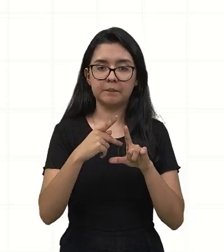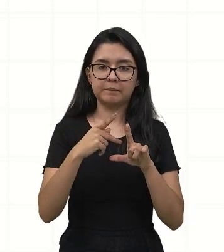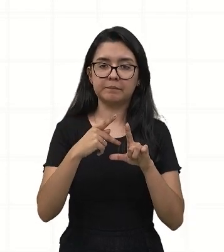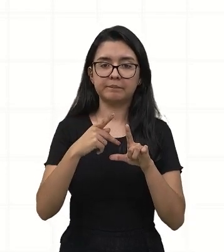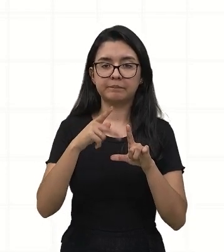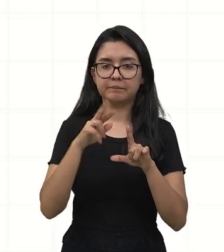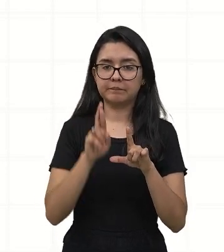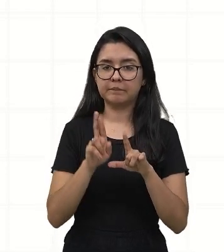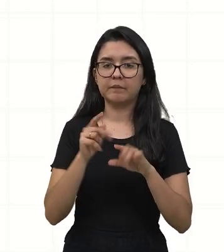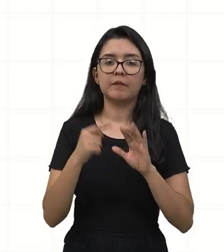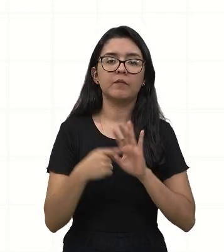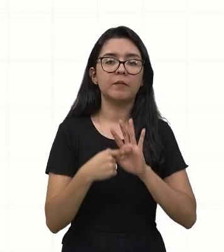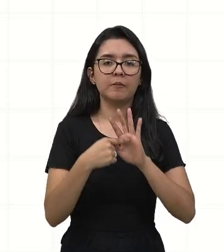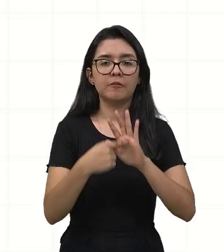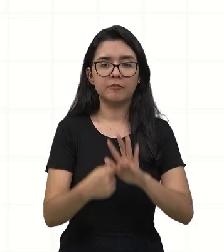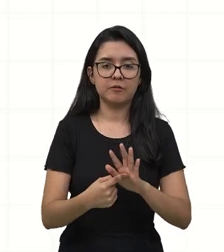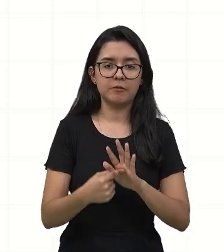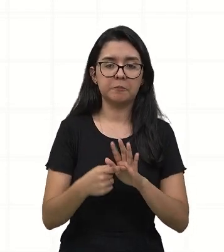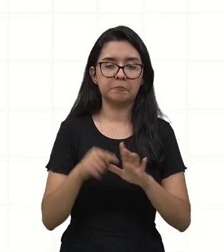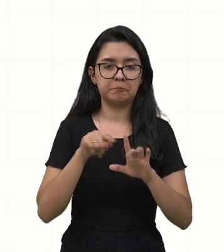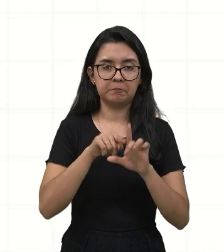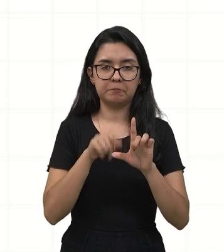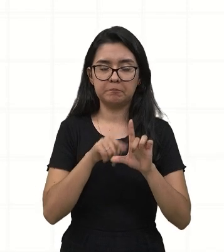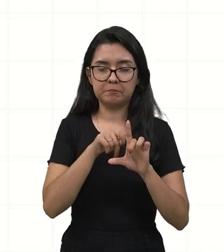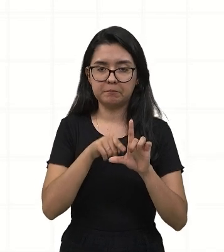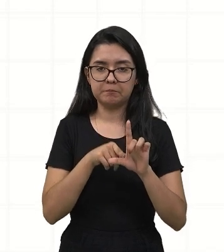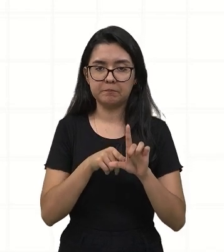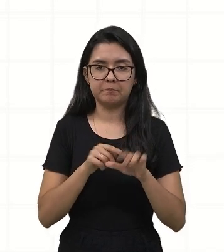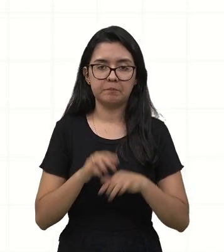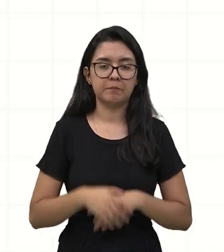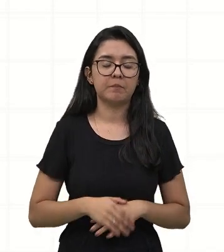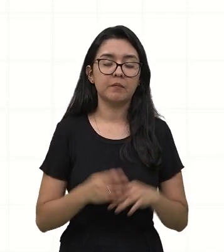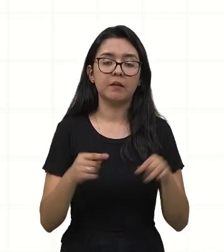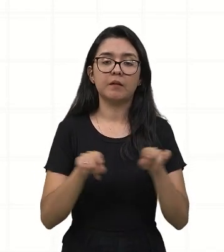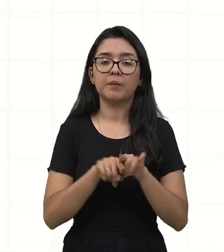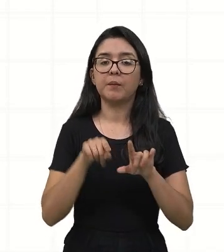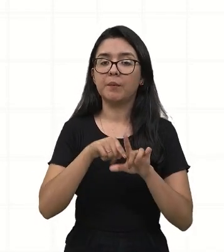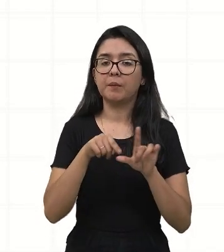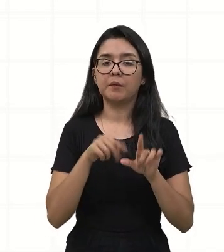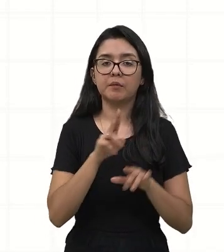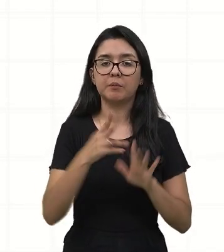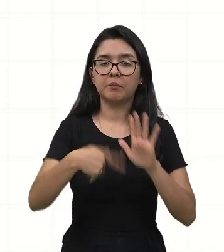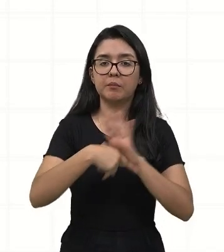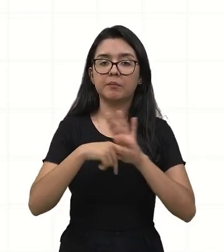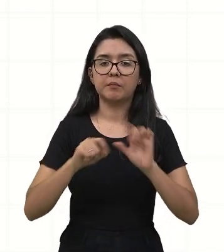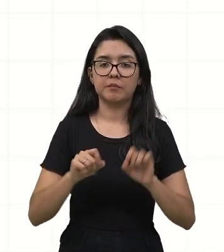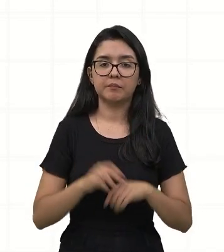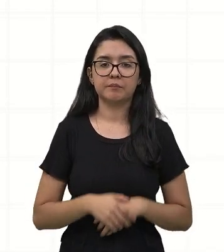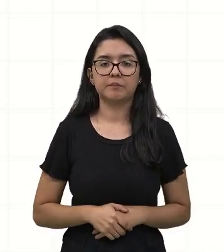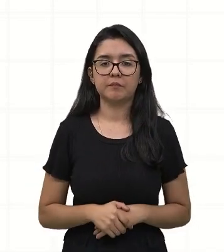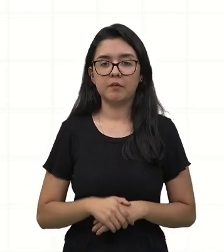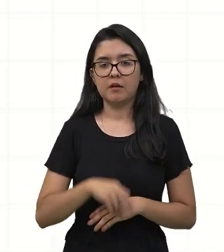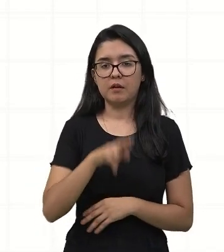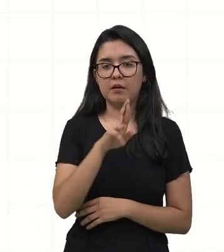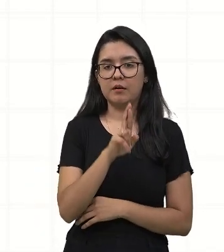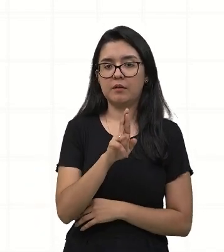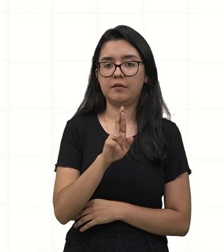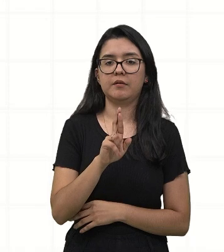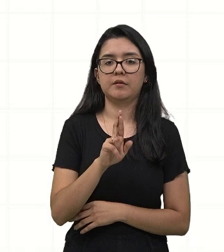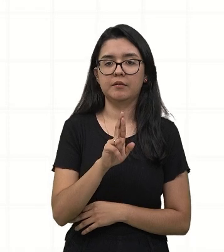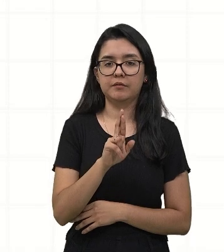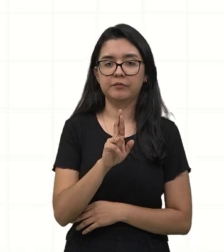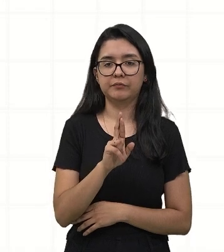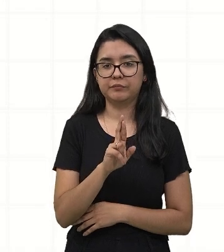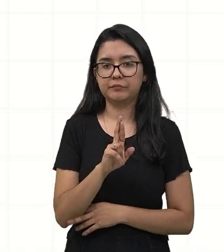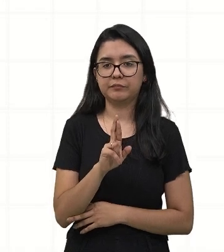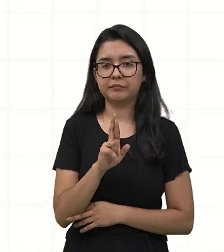que vai indicar aí que é uma semirreta, tudo bem? E aí vamos falar o ângulo. O ângulo, vamos ter aqui o ângulo R. Opa,